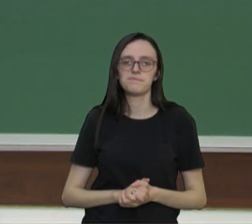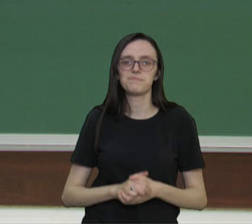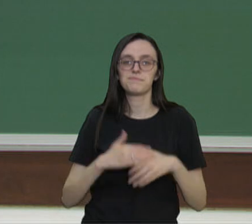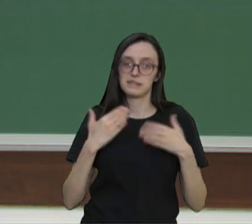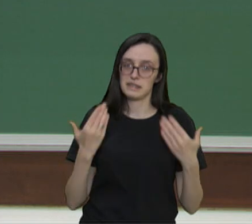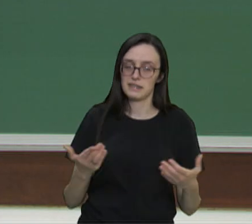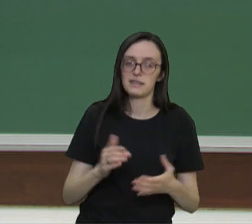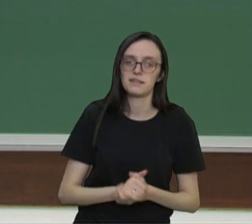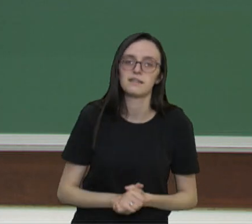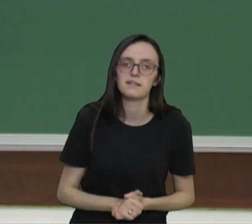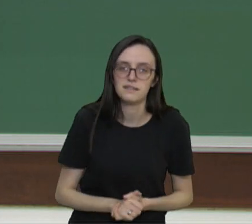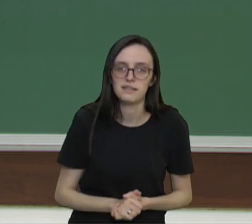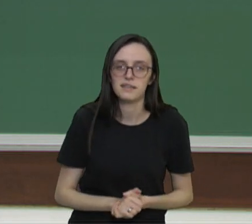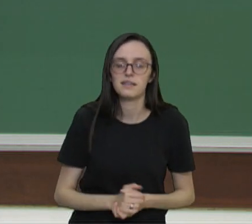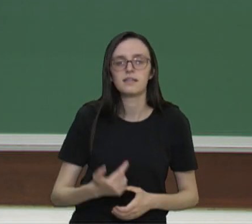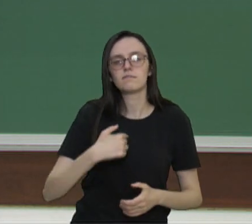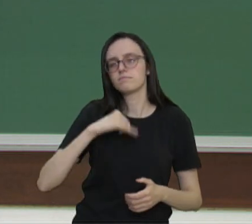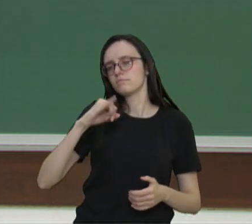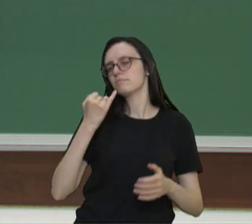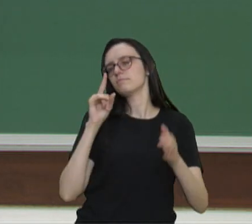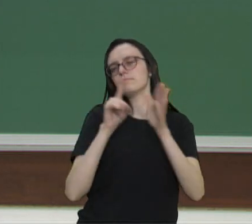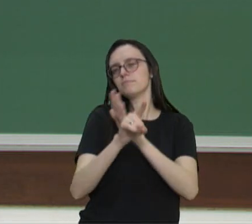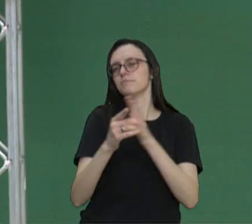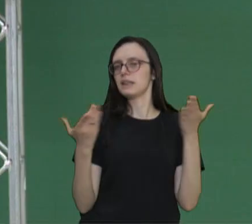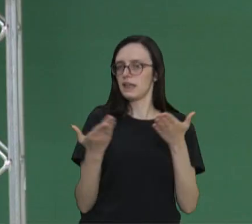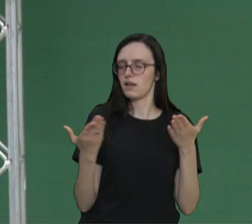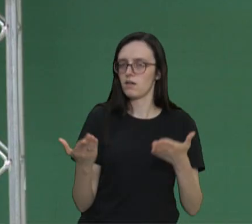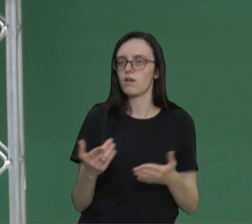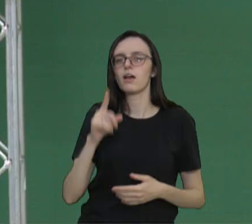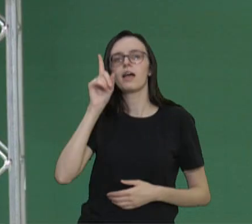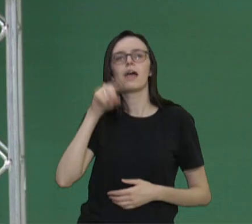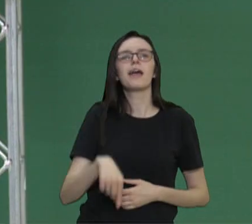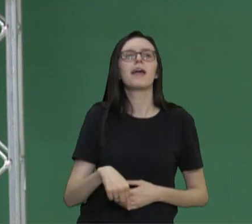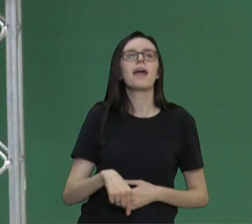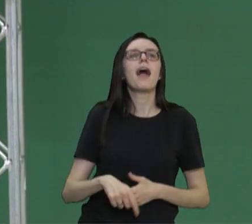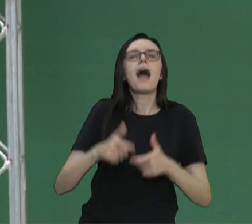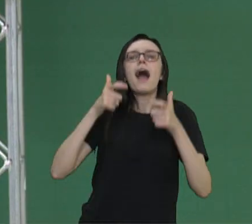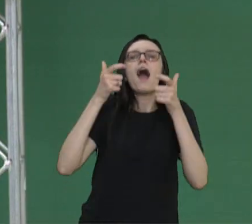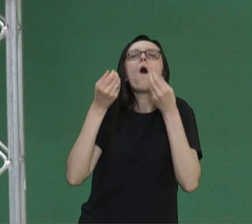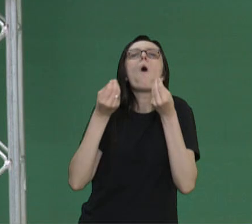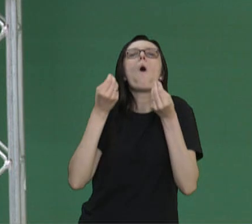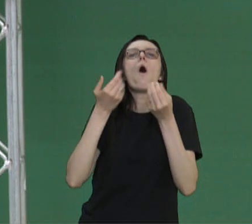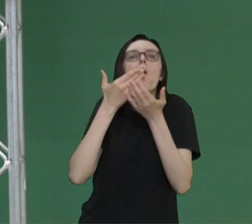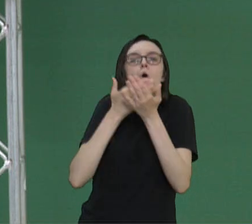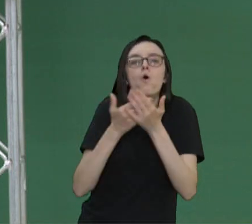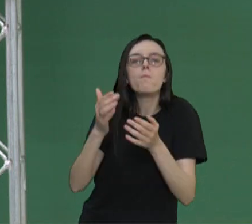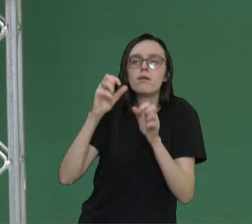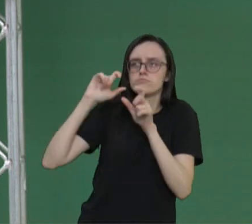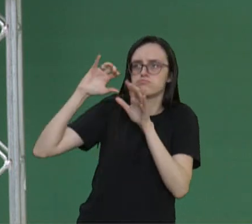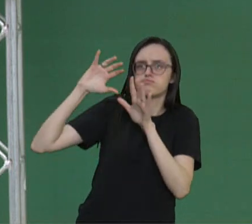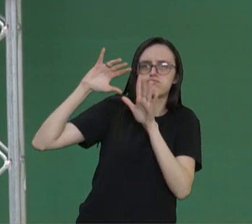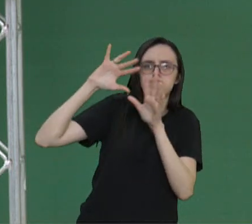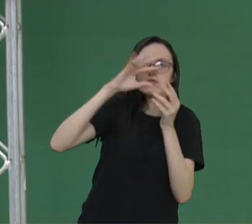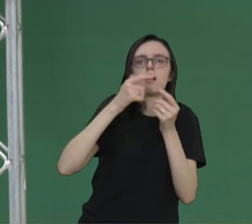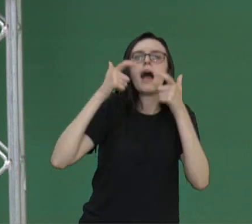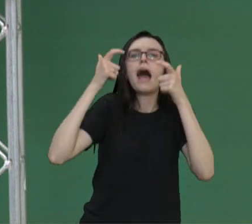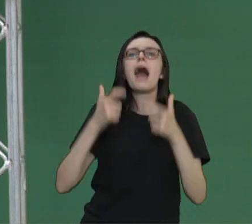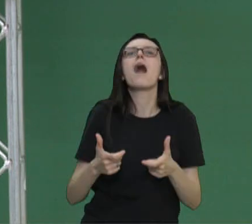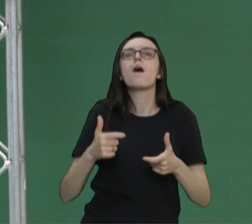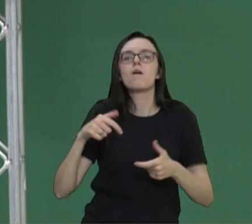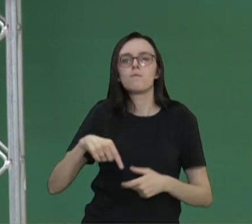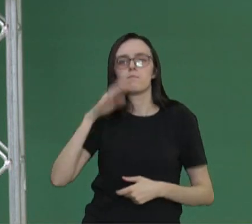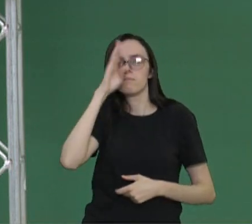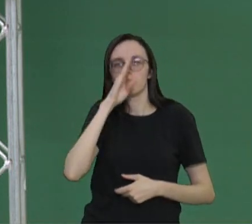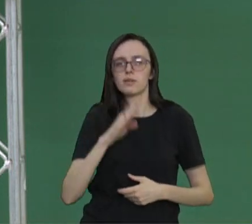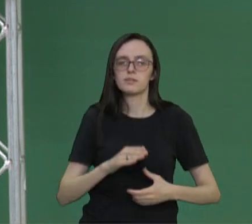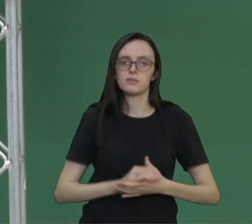Então, eu deixo uma pergunta para vocês aqui, a partir de onde ocorreu a ocupação do território do